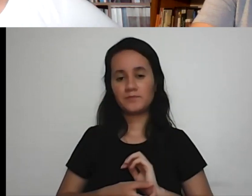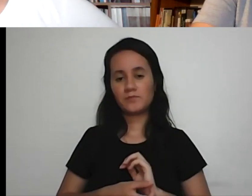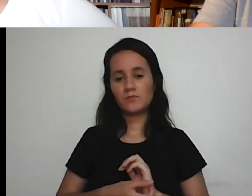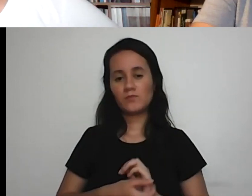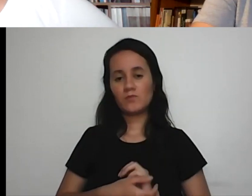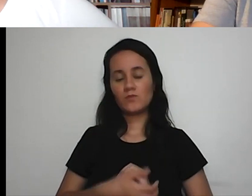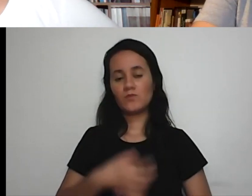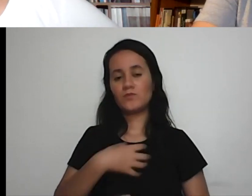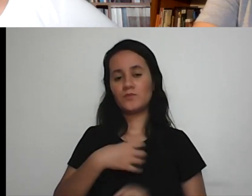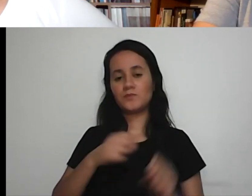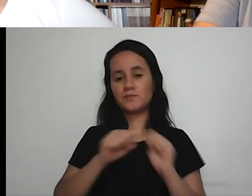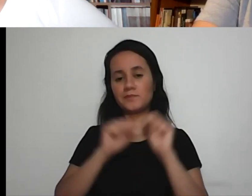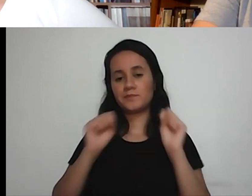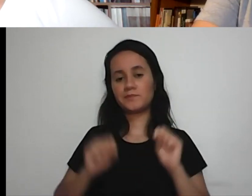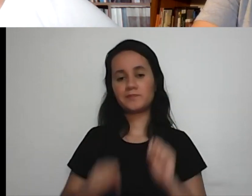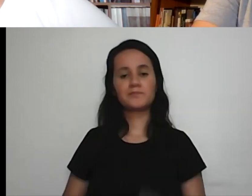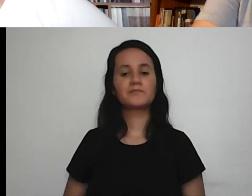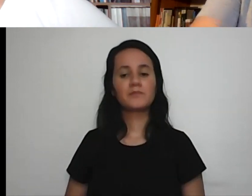sistema.